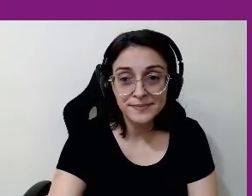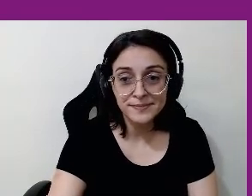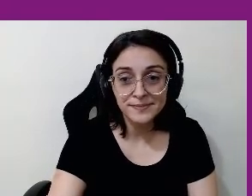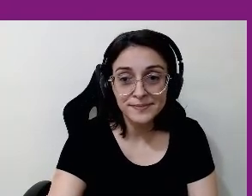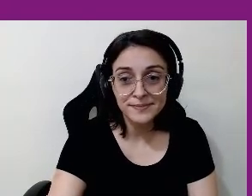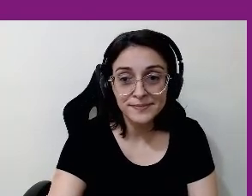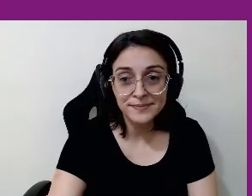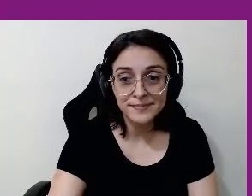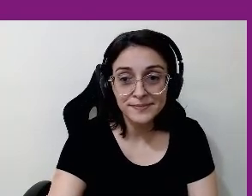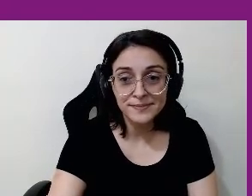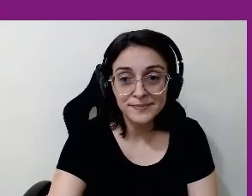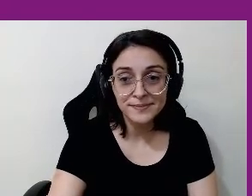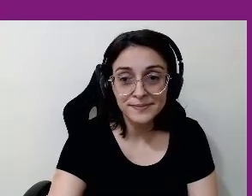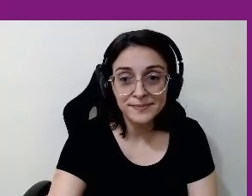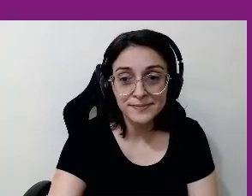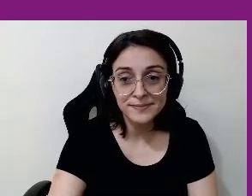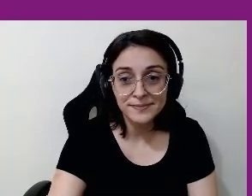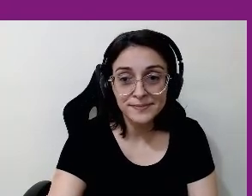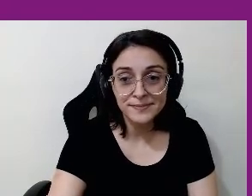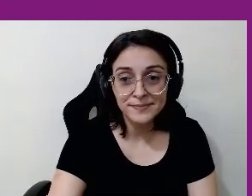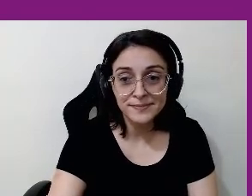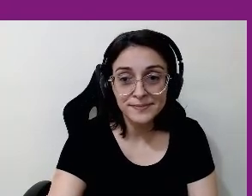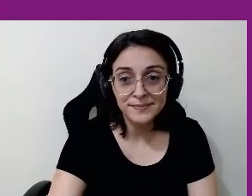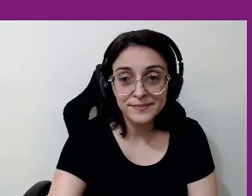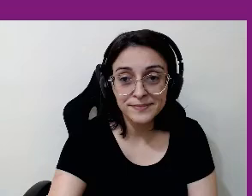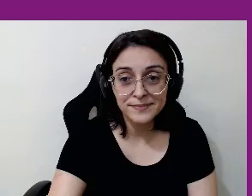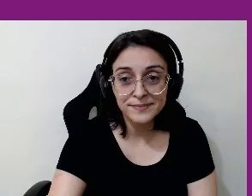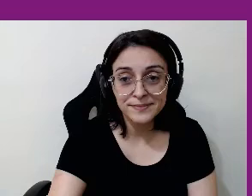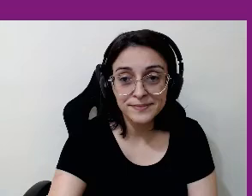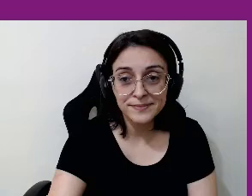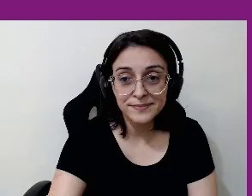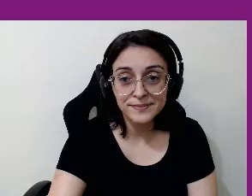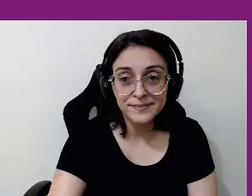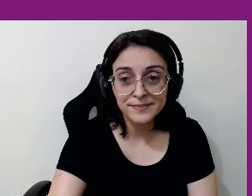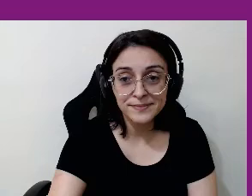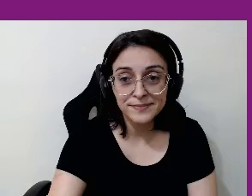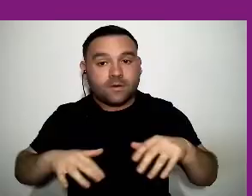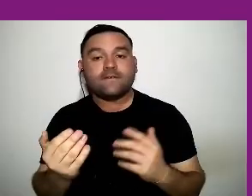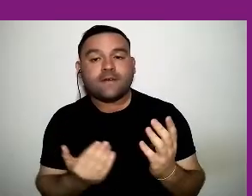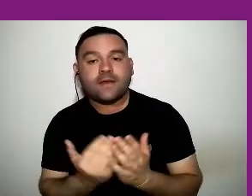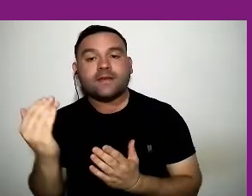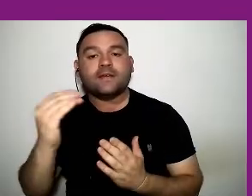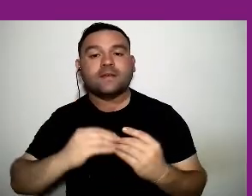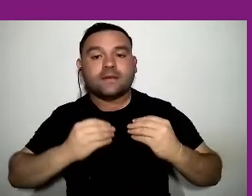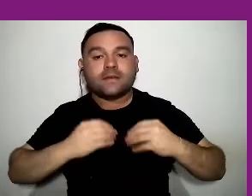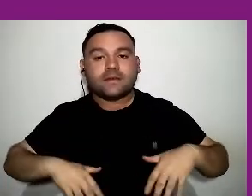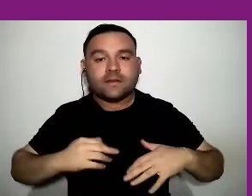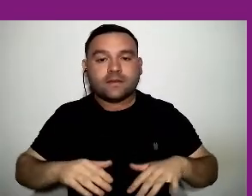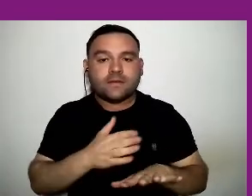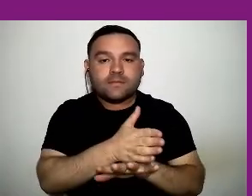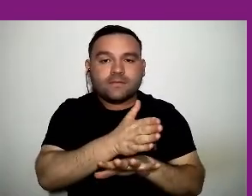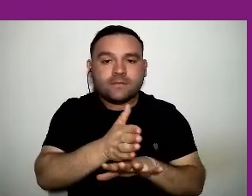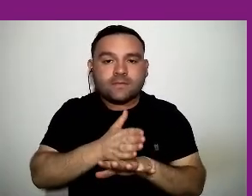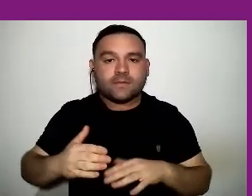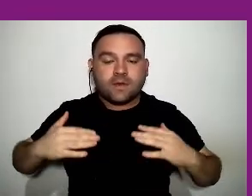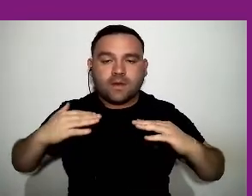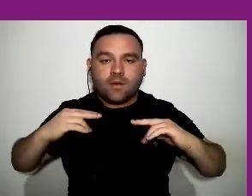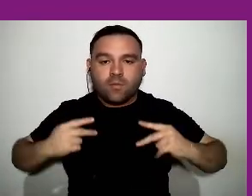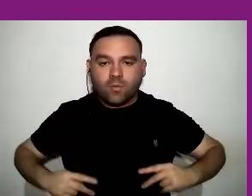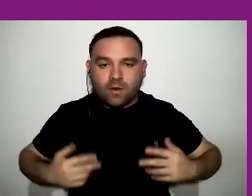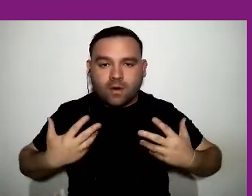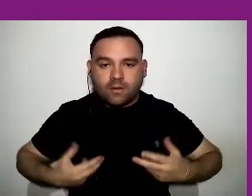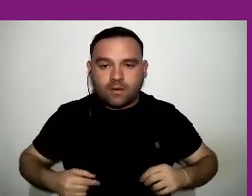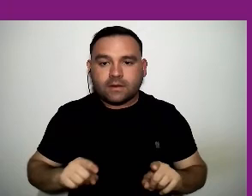Consequentemente, nós teremos mais lesão. E essa lesão vai gerar lesão capilar pulmonar, que vai gerar